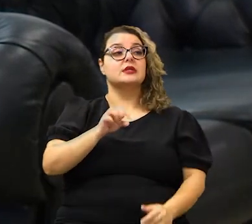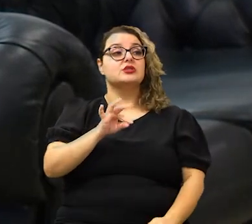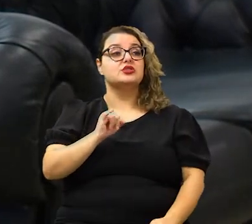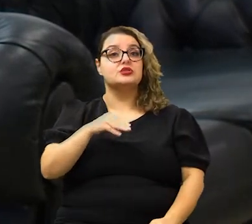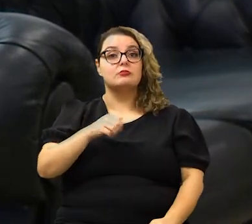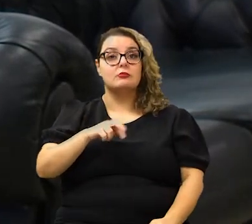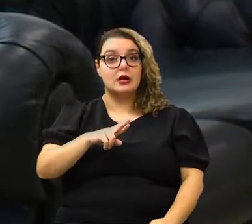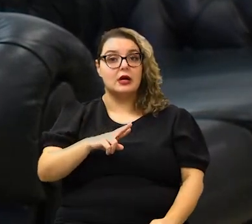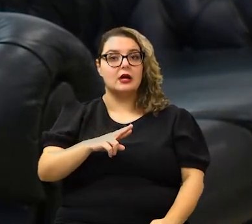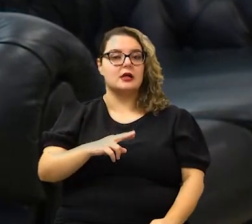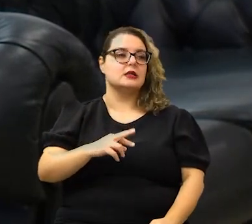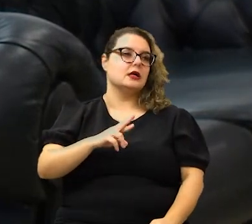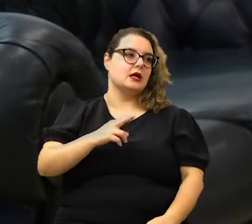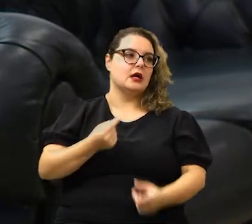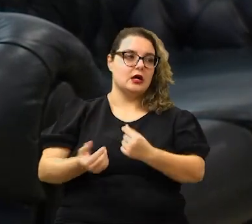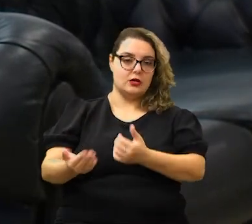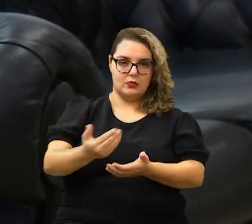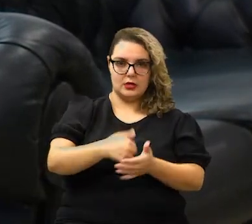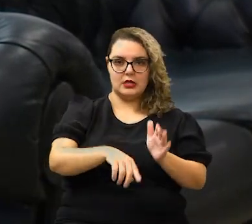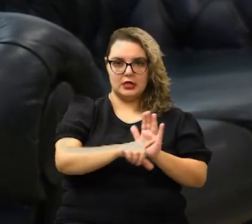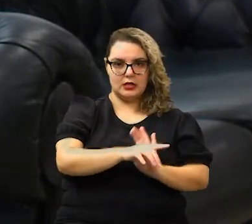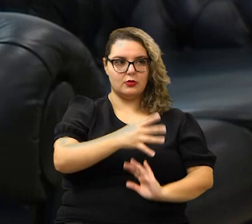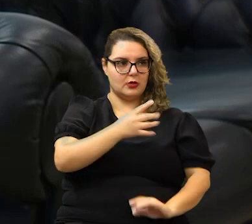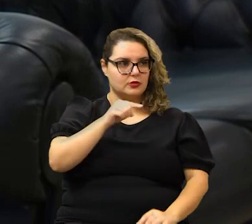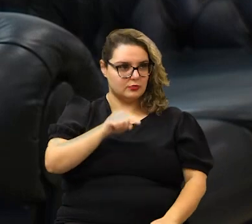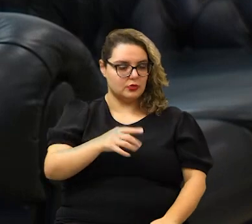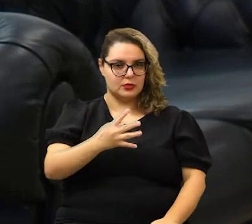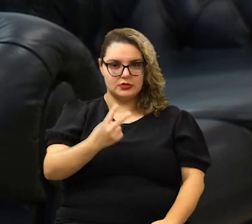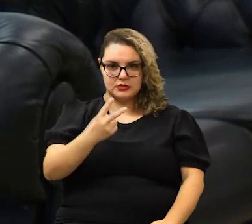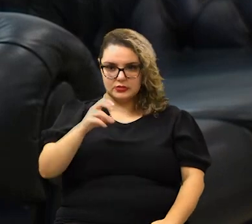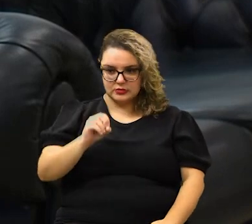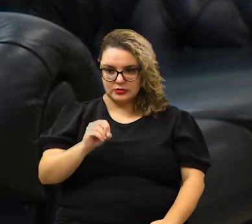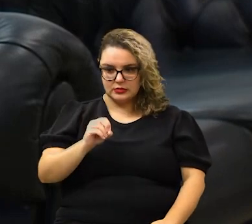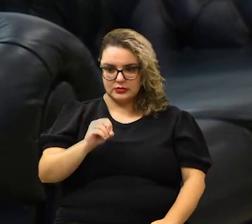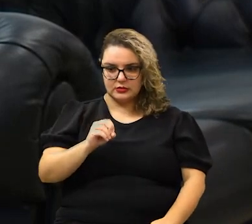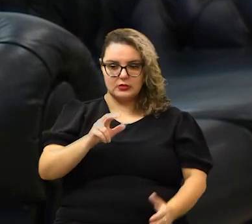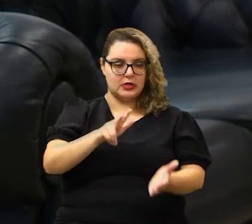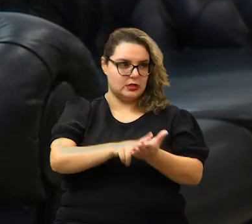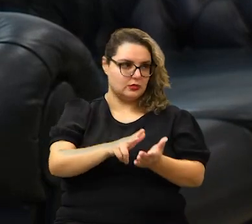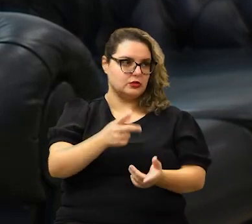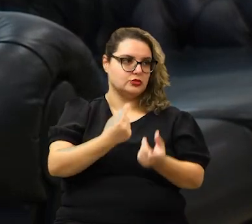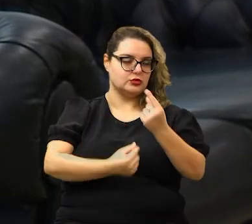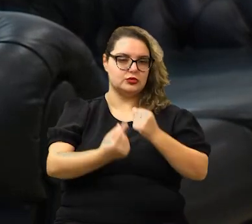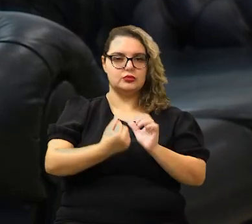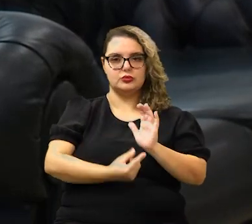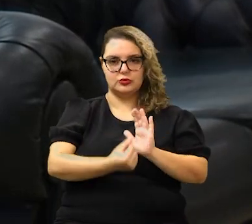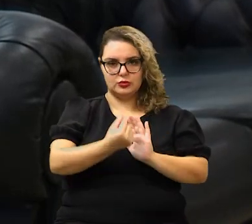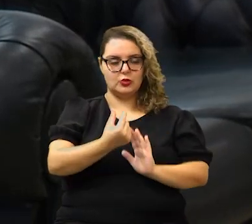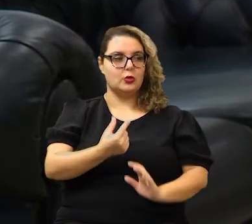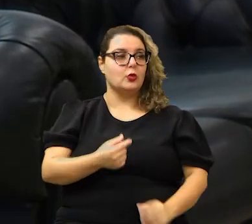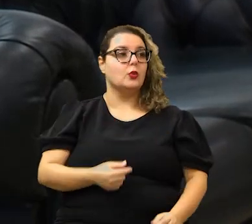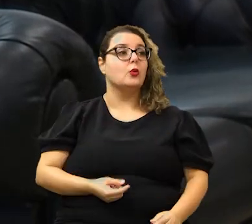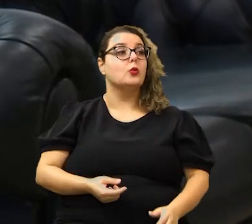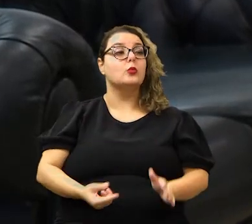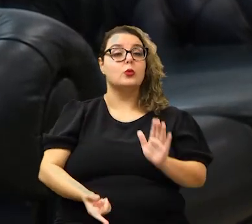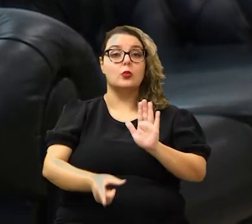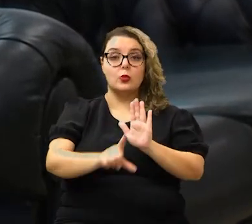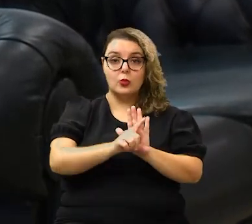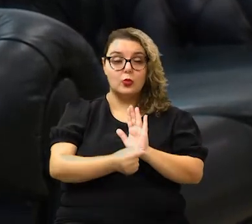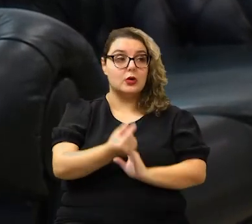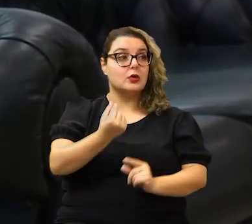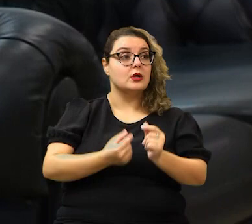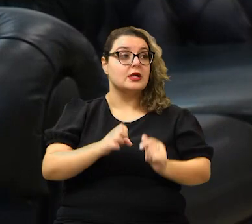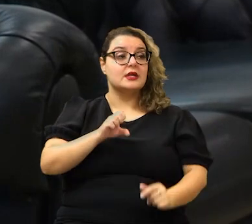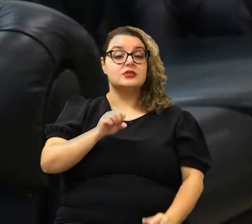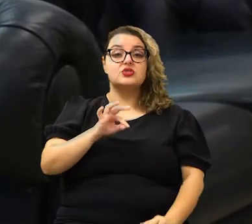receita. A Lei 4.320, que regula a elaboração do orçamento, ela diz assim, o orçamento